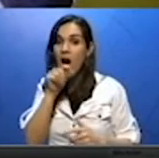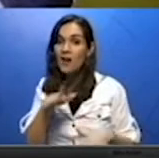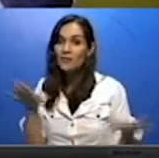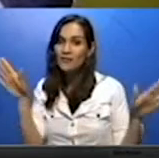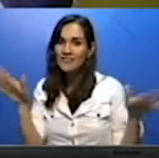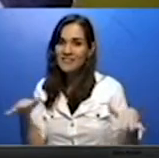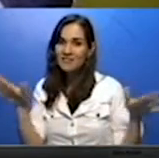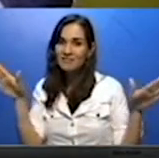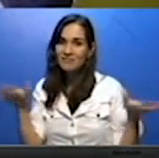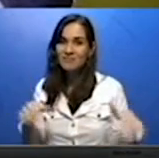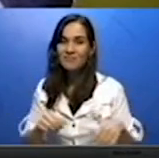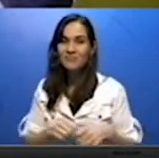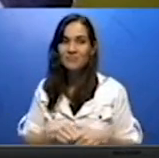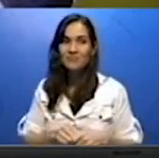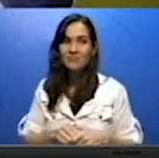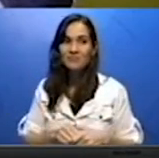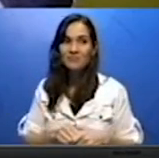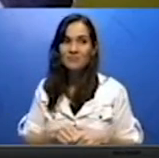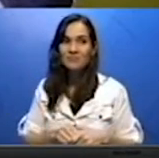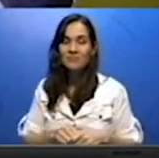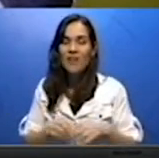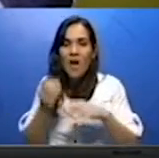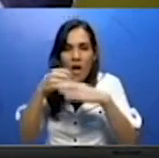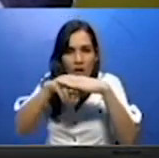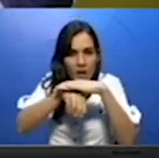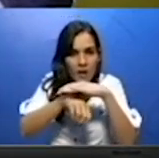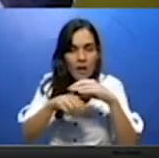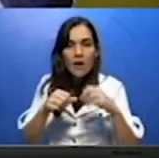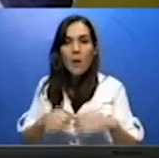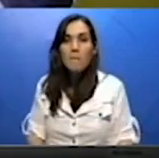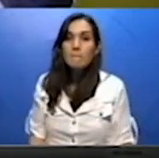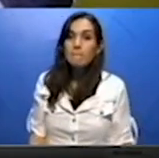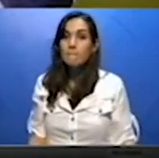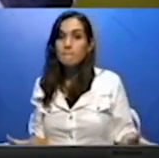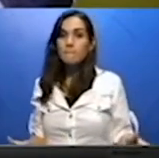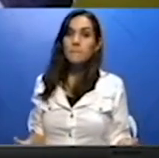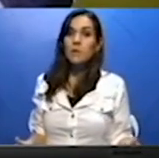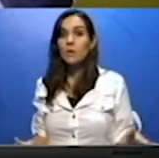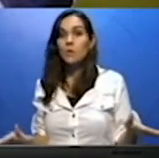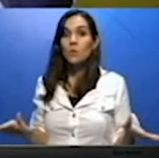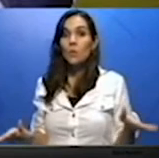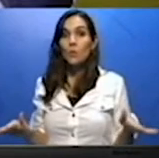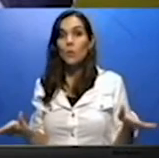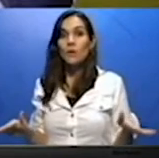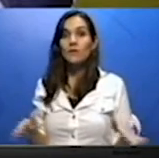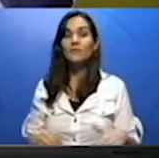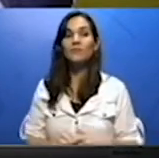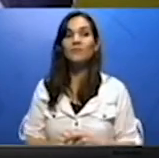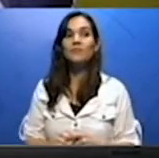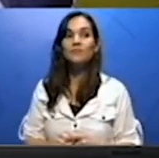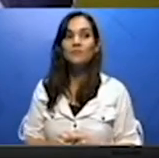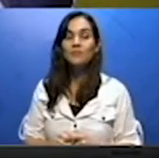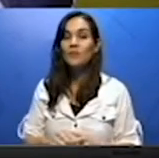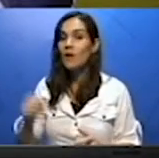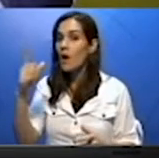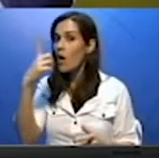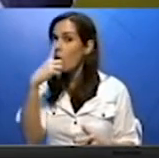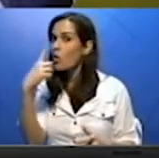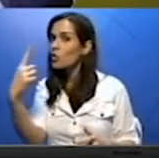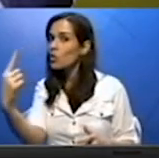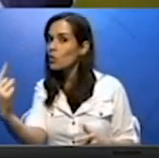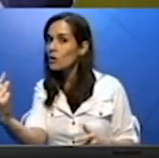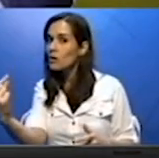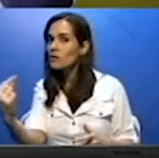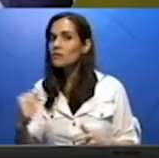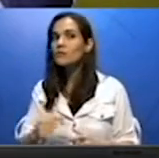aqui eu coloquei Emma pinguim amor ave de rapina do Brasil harpia ou gavião-real